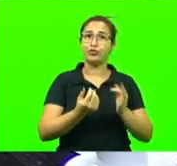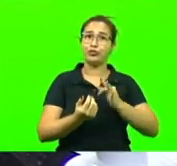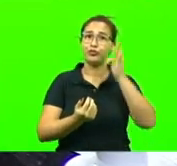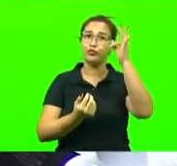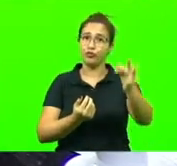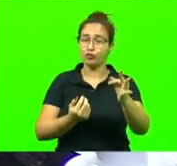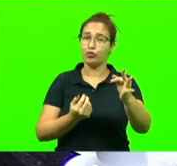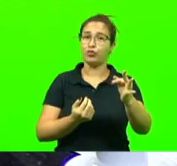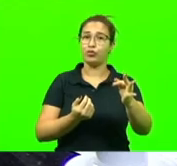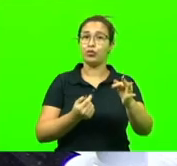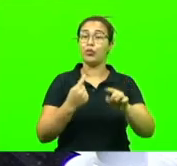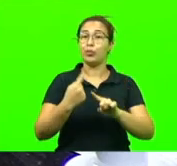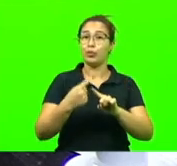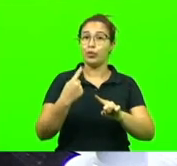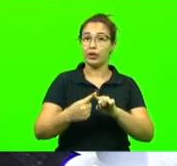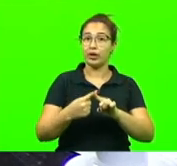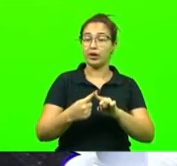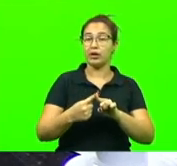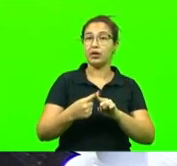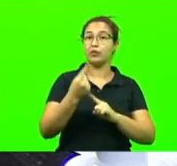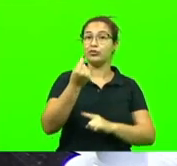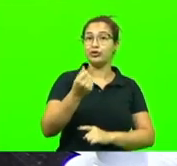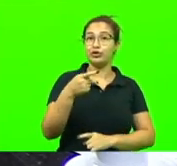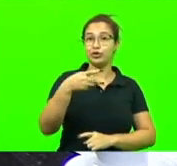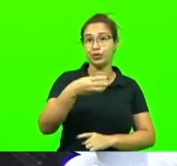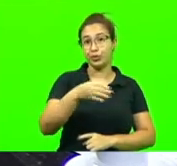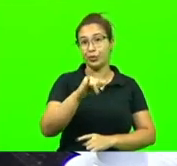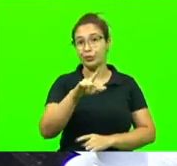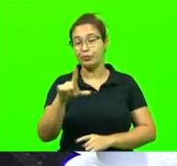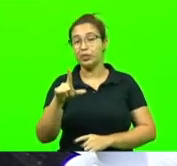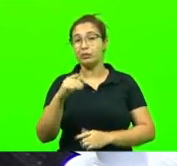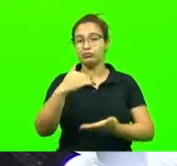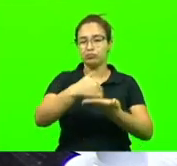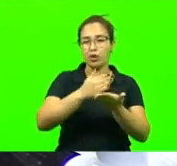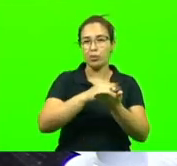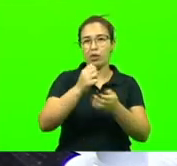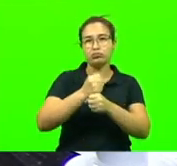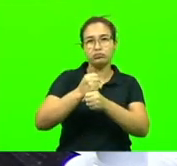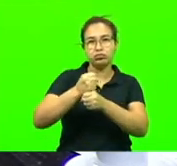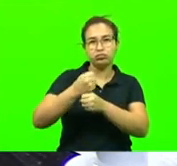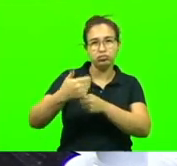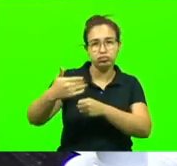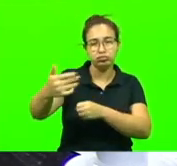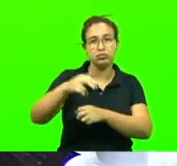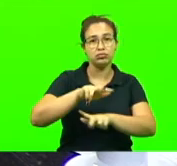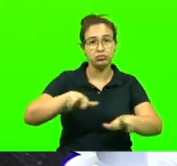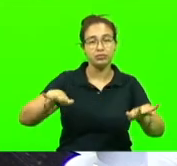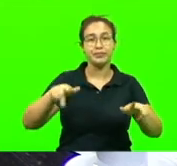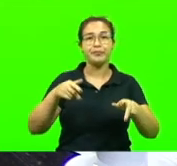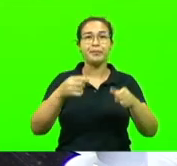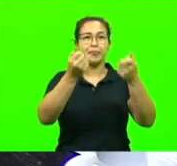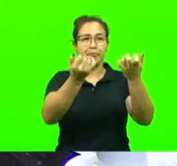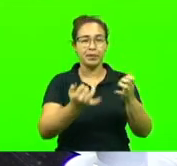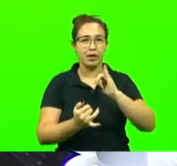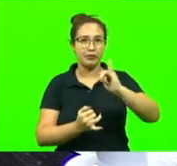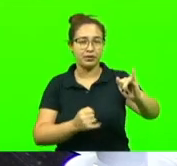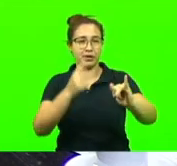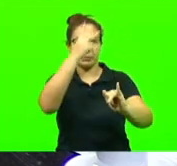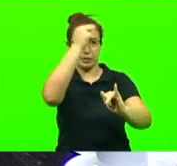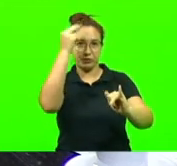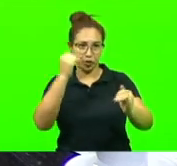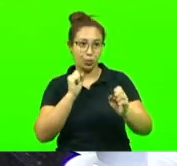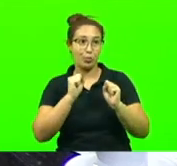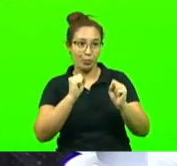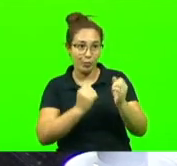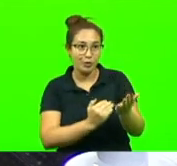Mil é para ser dividido em diversos anos. Ou seja, você está dizendo, prefeito, comece uma obra